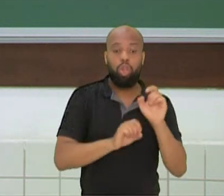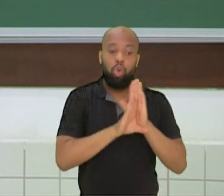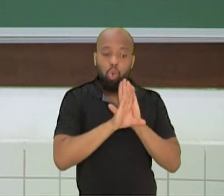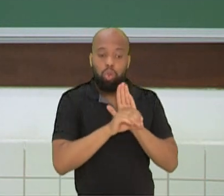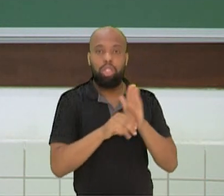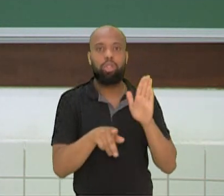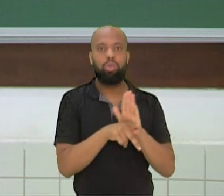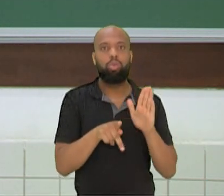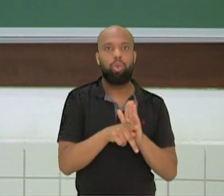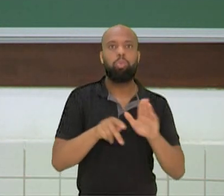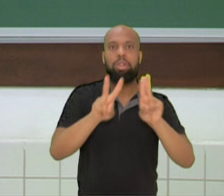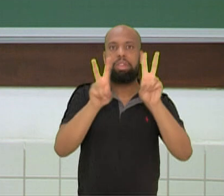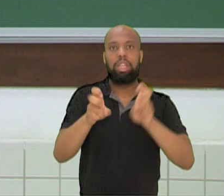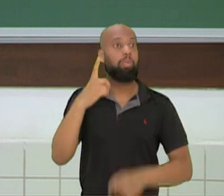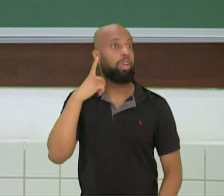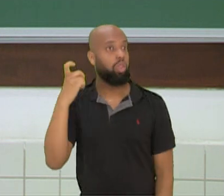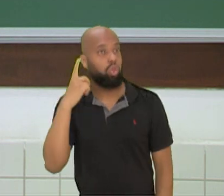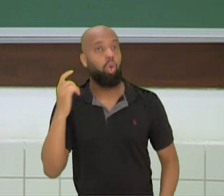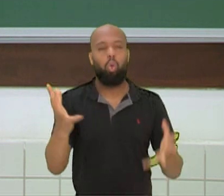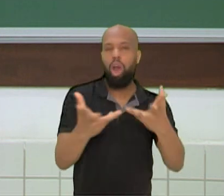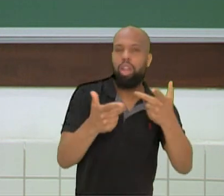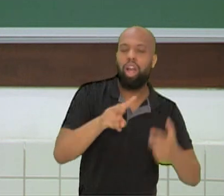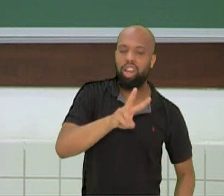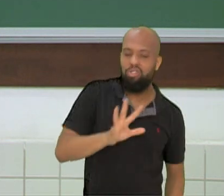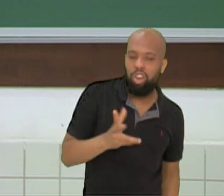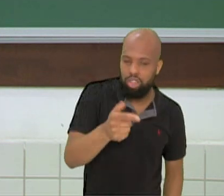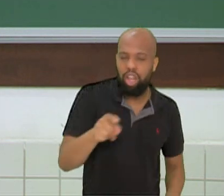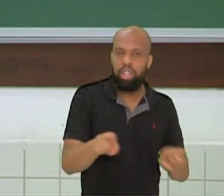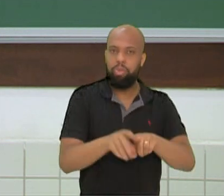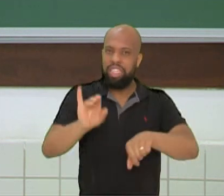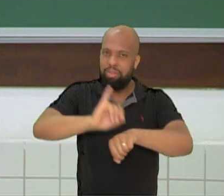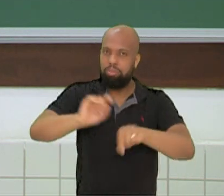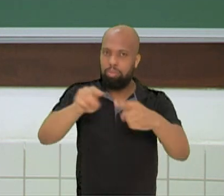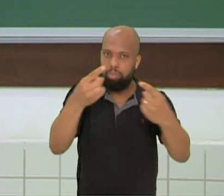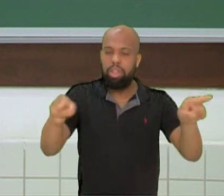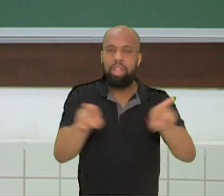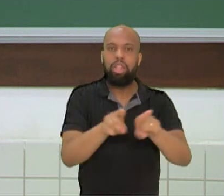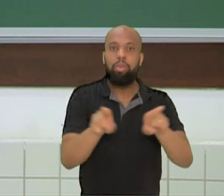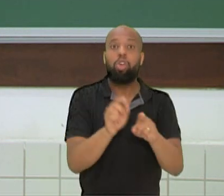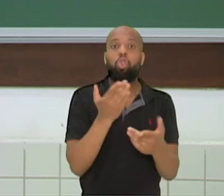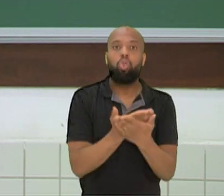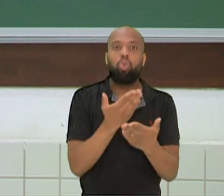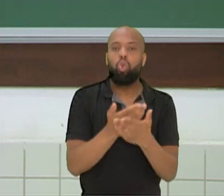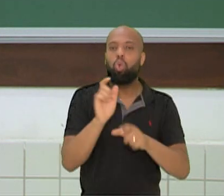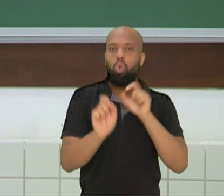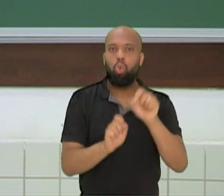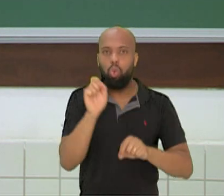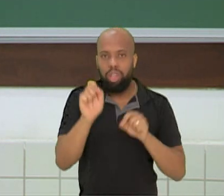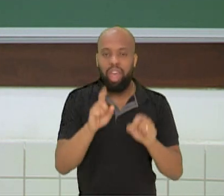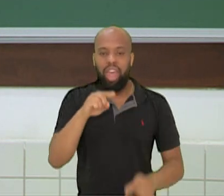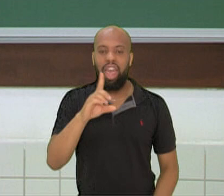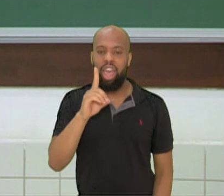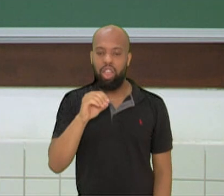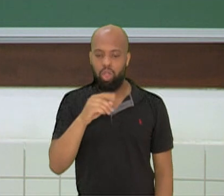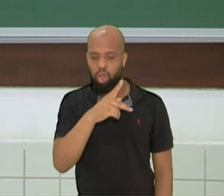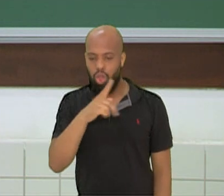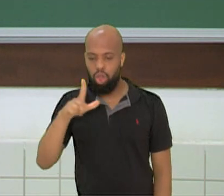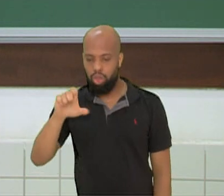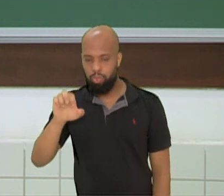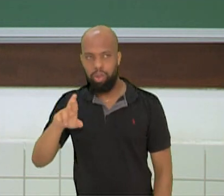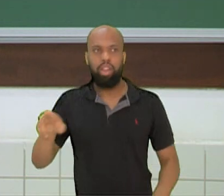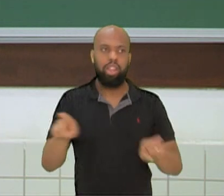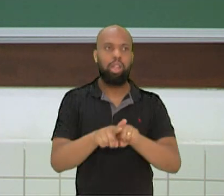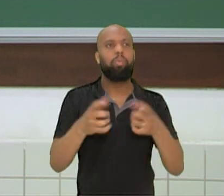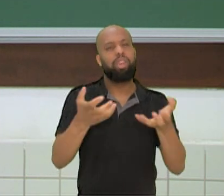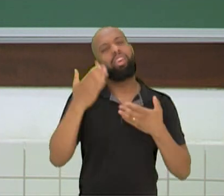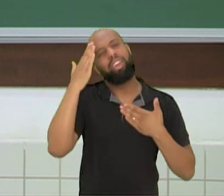som, intensidade sonora, qualidade do som, instrumentos musicais e efeito Doppler. E também eu quero trazer para vocês, gente, alguns